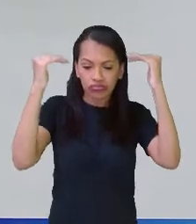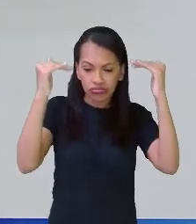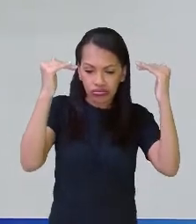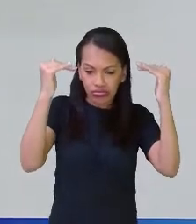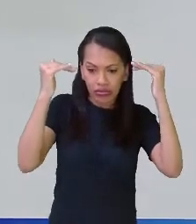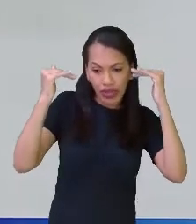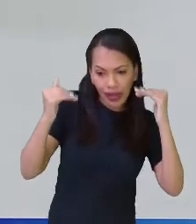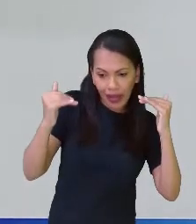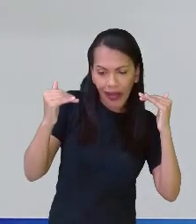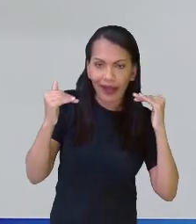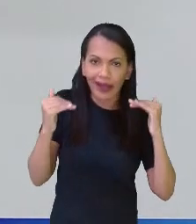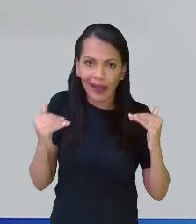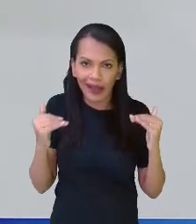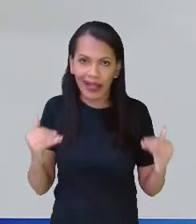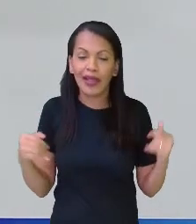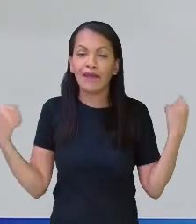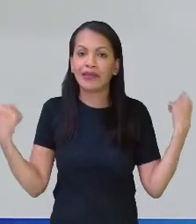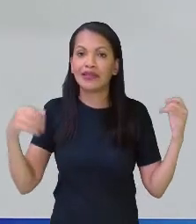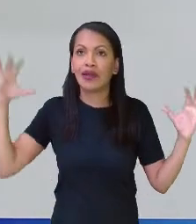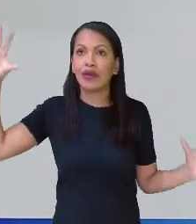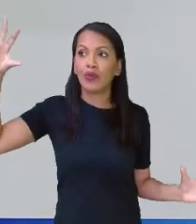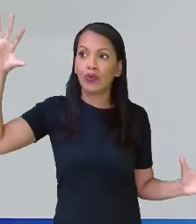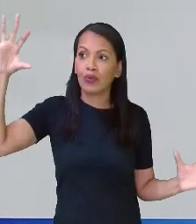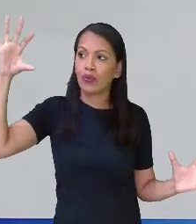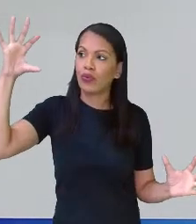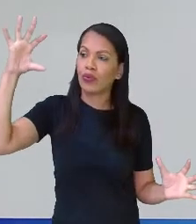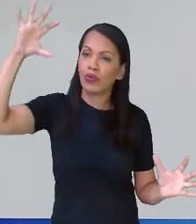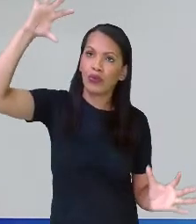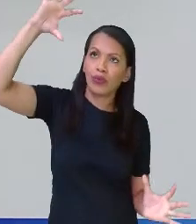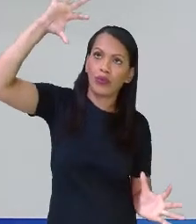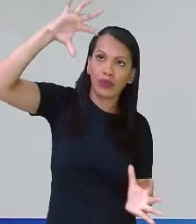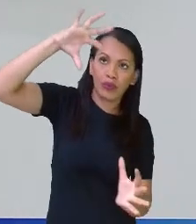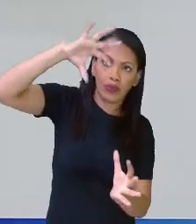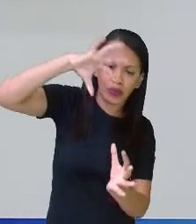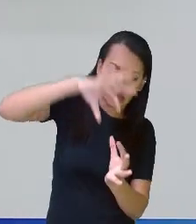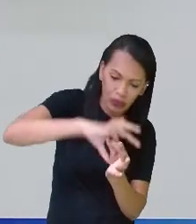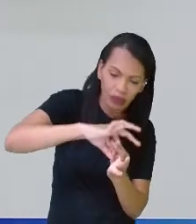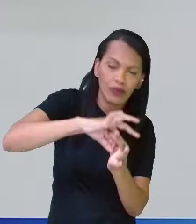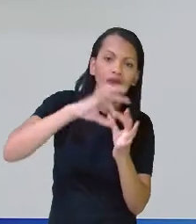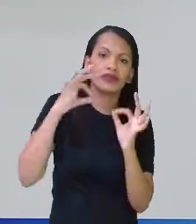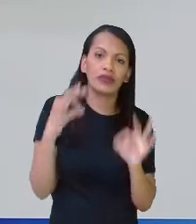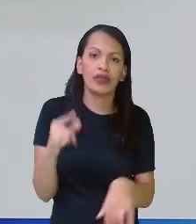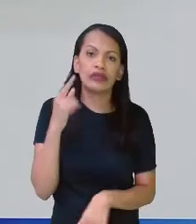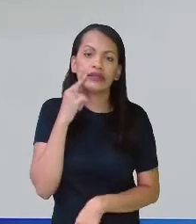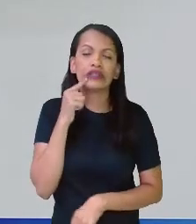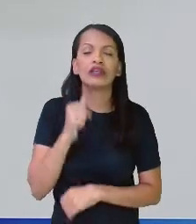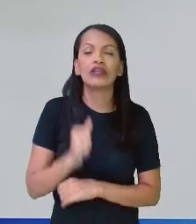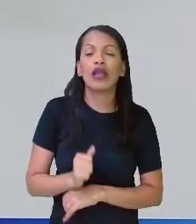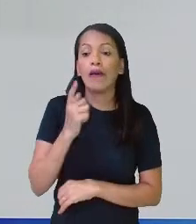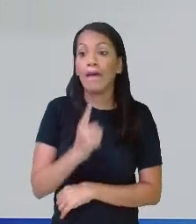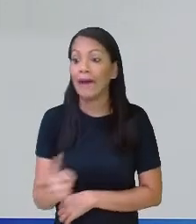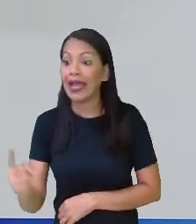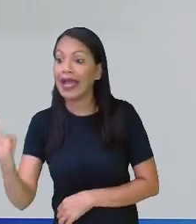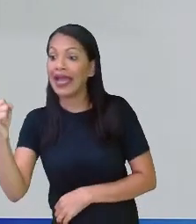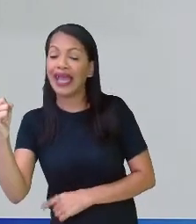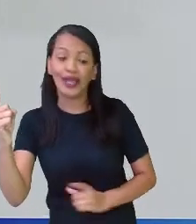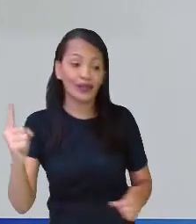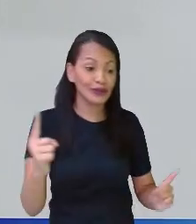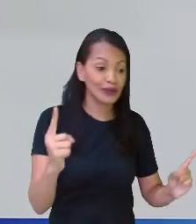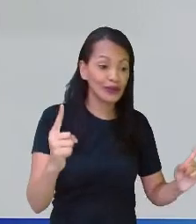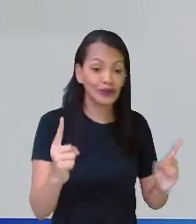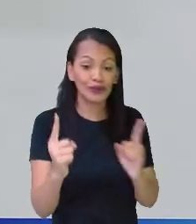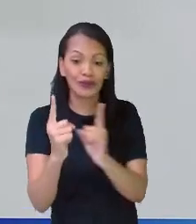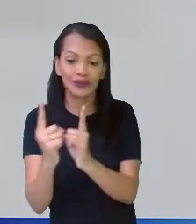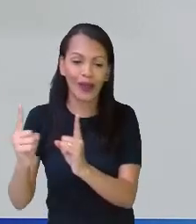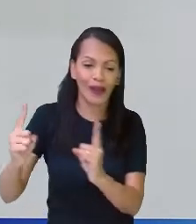A ação do ator vai ser a reação da atriz, e assim vai. Uma reação em cadeia, um atrás do outro,